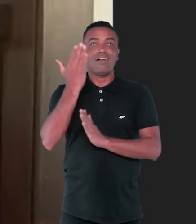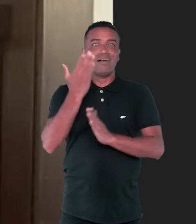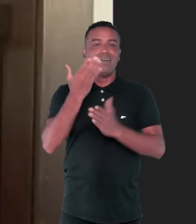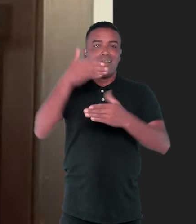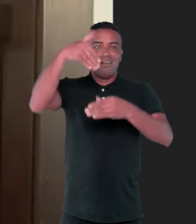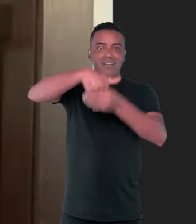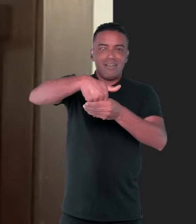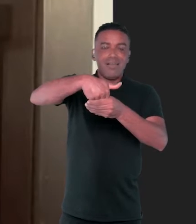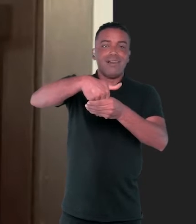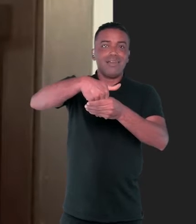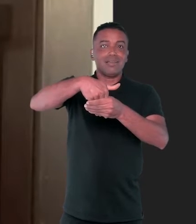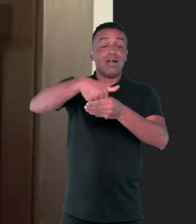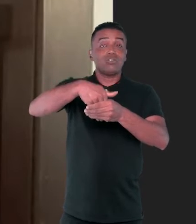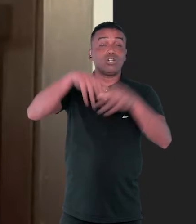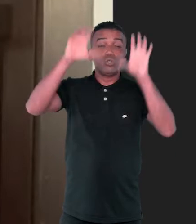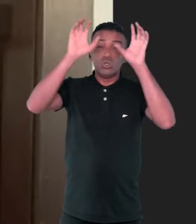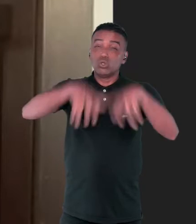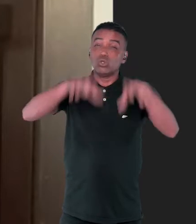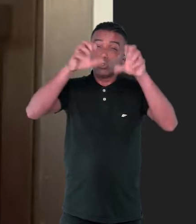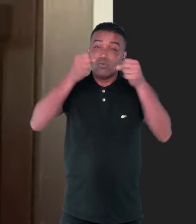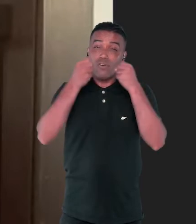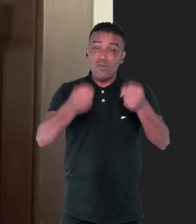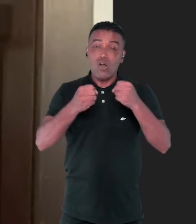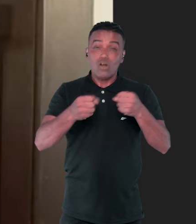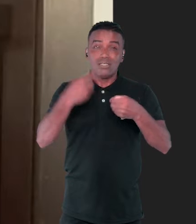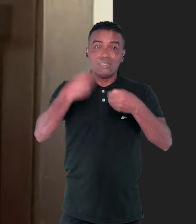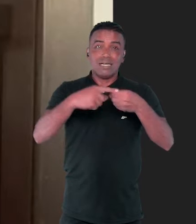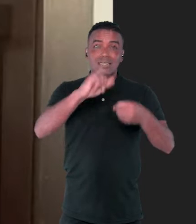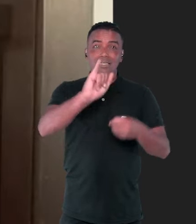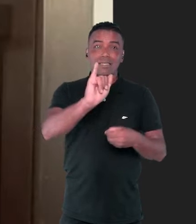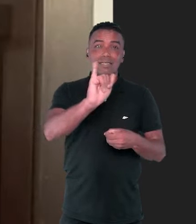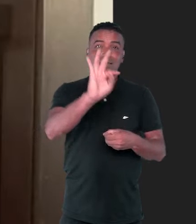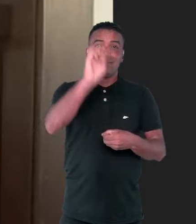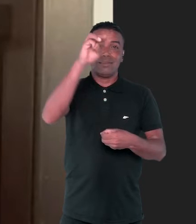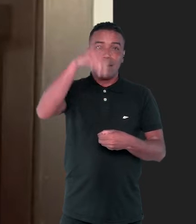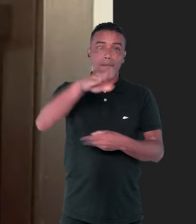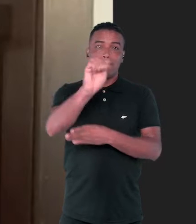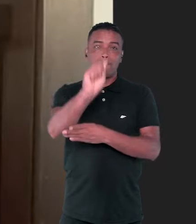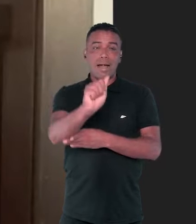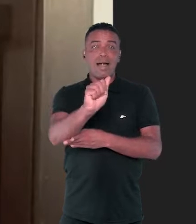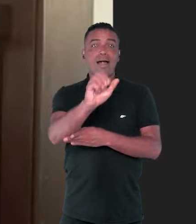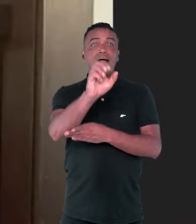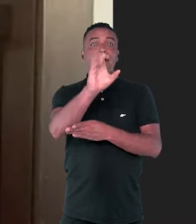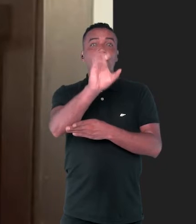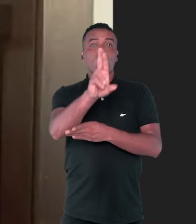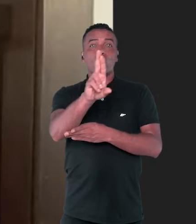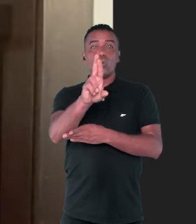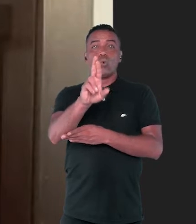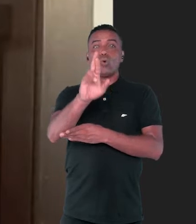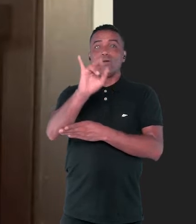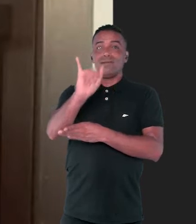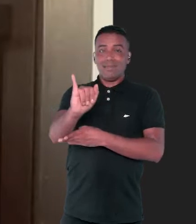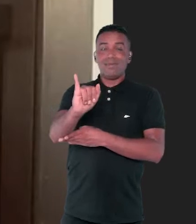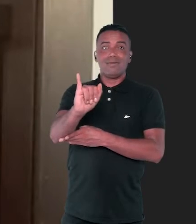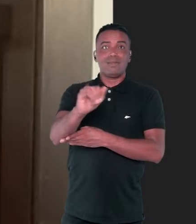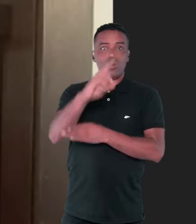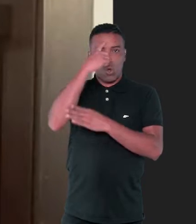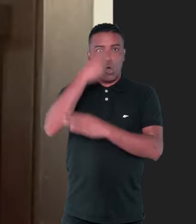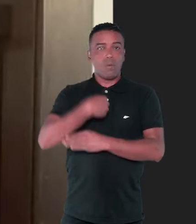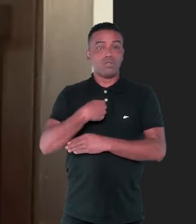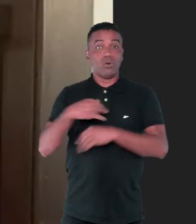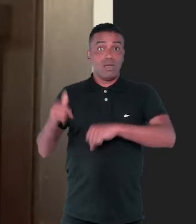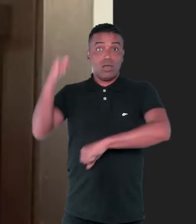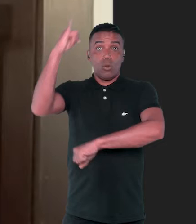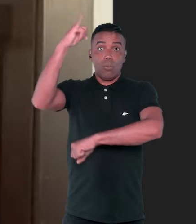1 mês e meio, teve uma chuva muito forte lá em Tambacuri, que destruiu a cidade, ele foi lá E a ordem para mim era que, na hora que ele descesse no